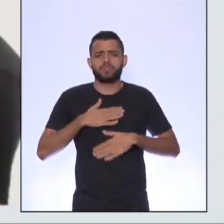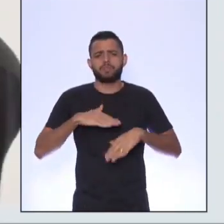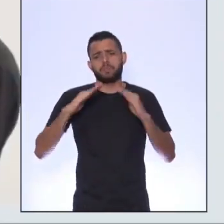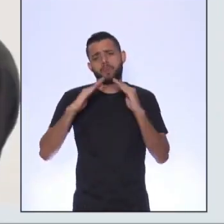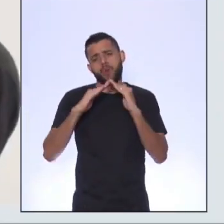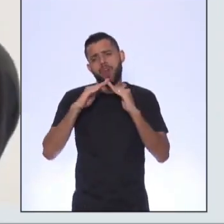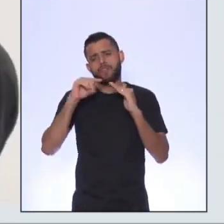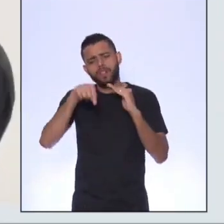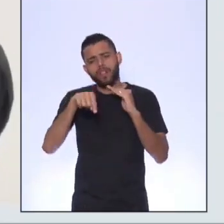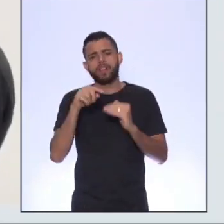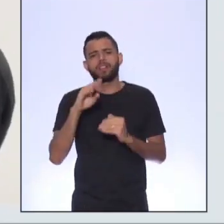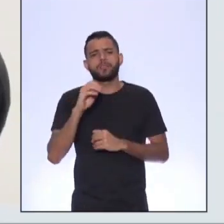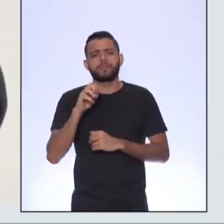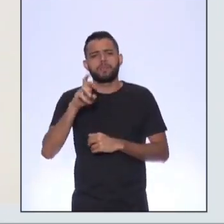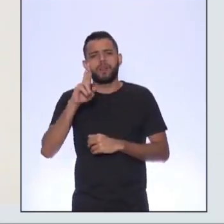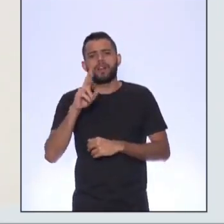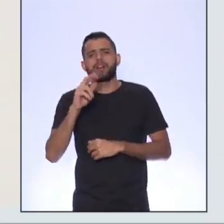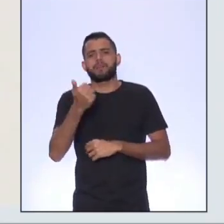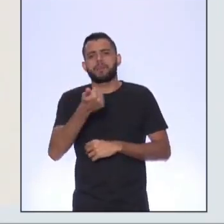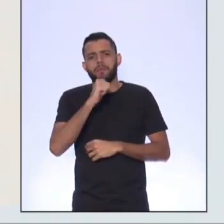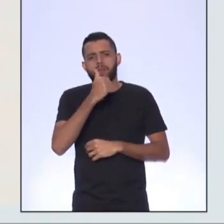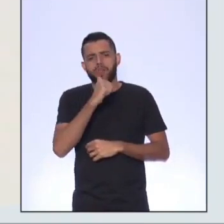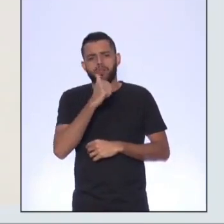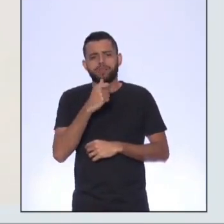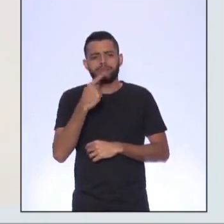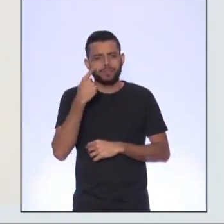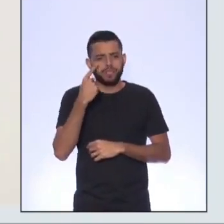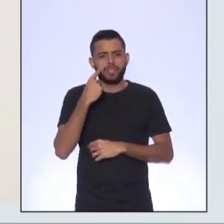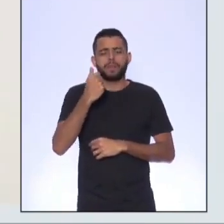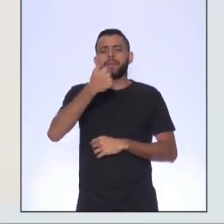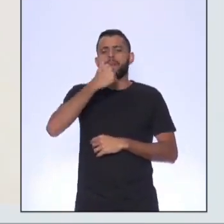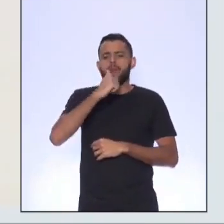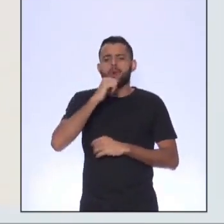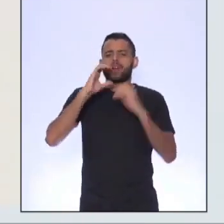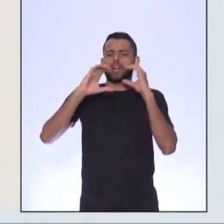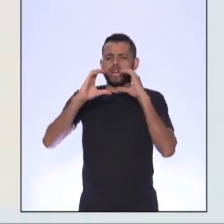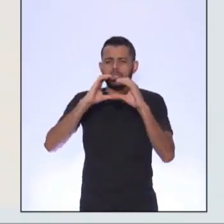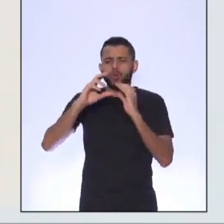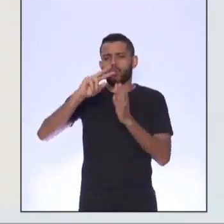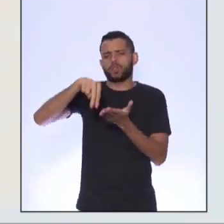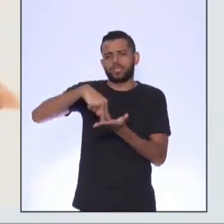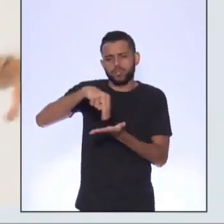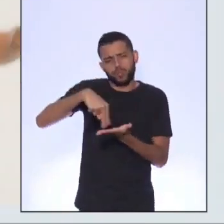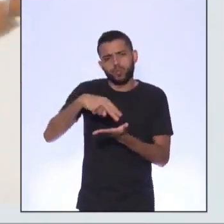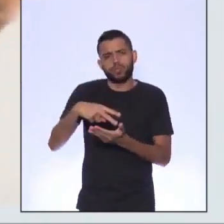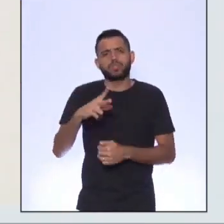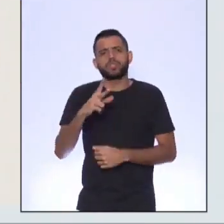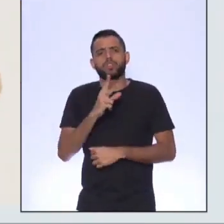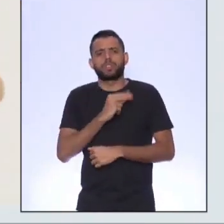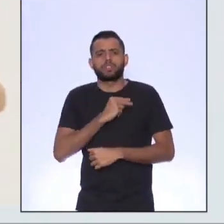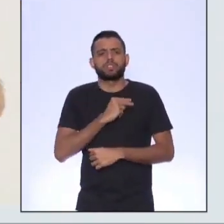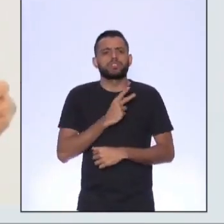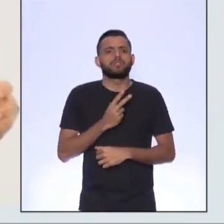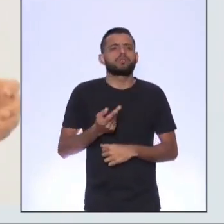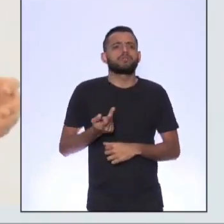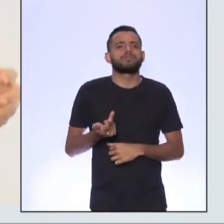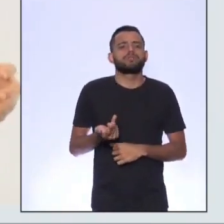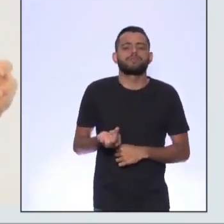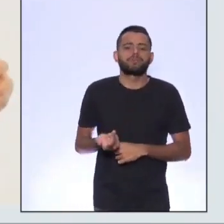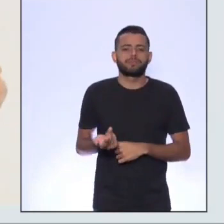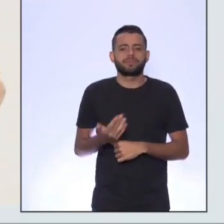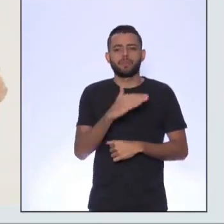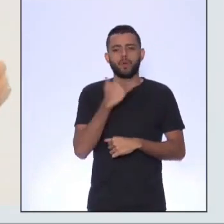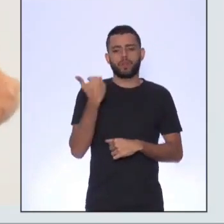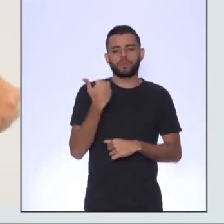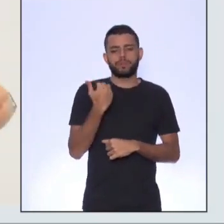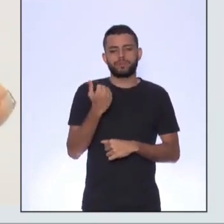foi no bar, ele bebeu, cantou. Olha essa sequência, bebeu, cantou, dançou. Aí você fala, ficou... De repente, morreu